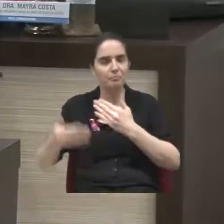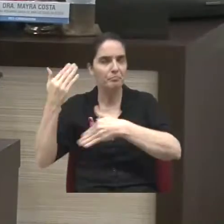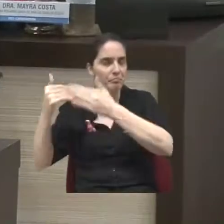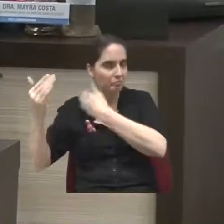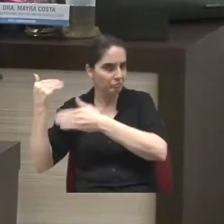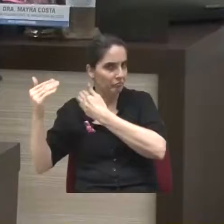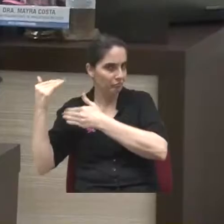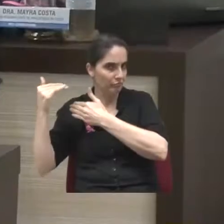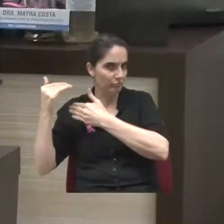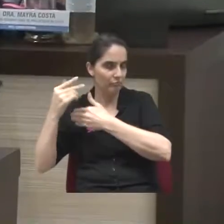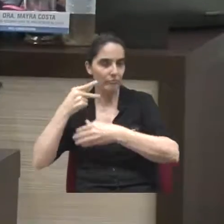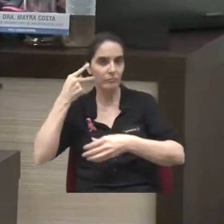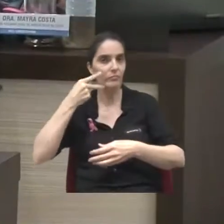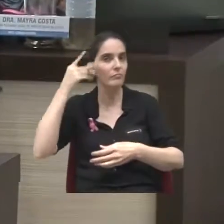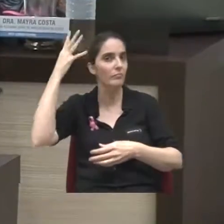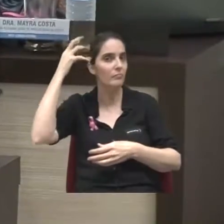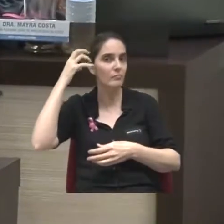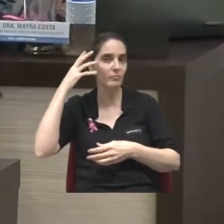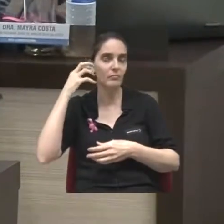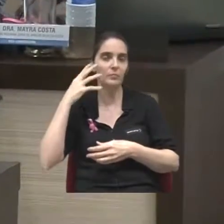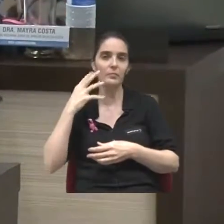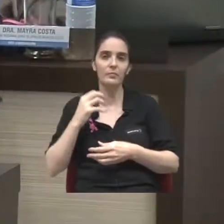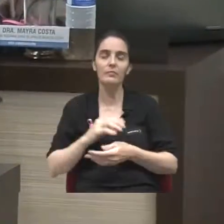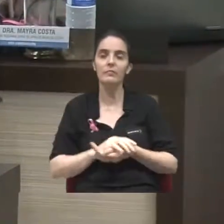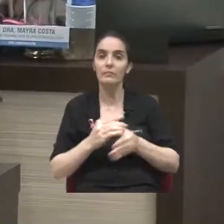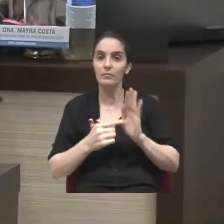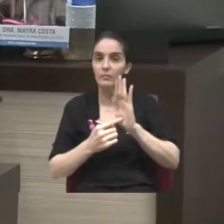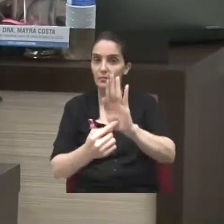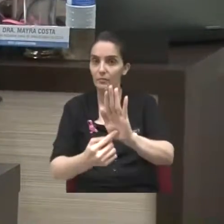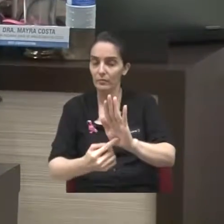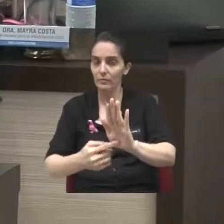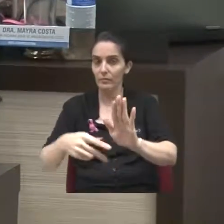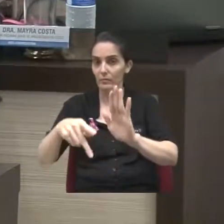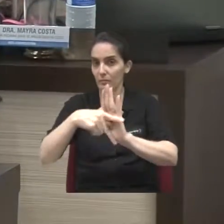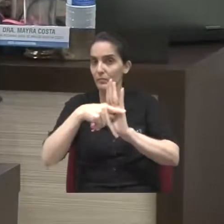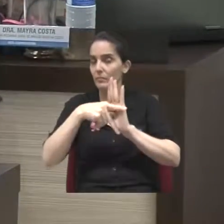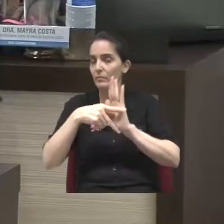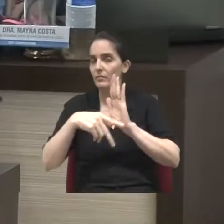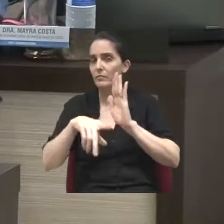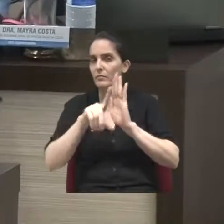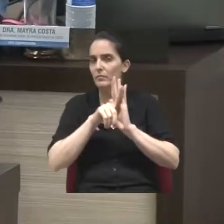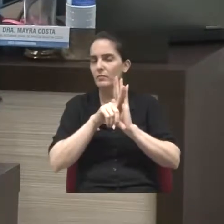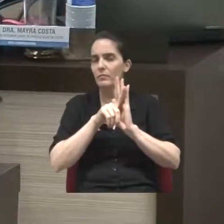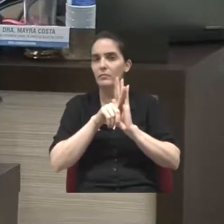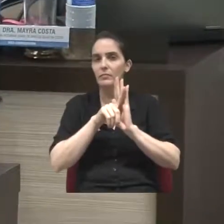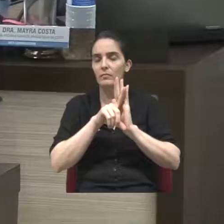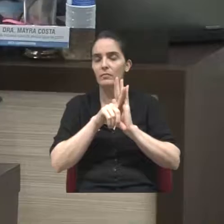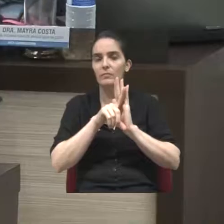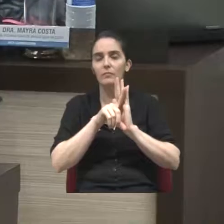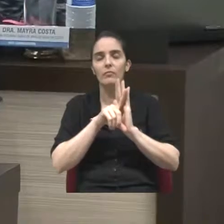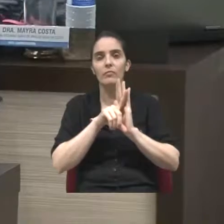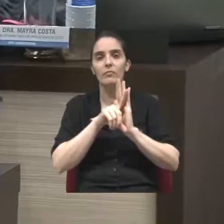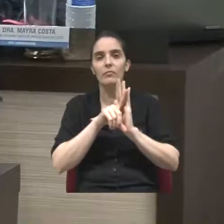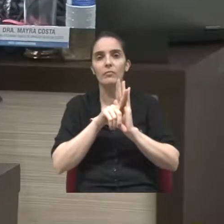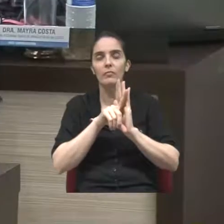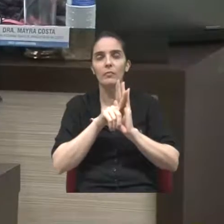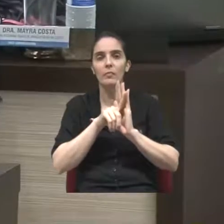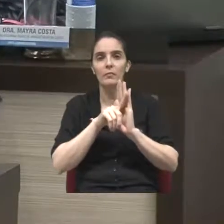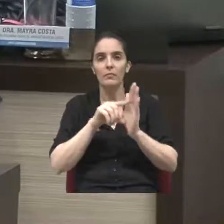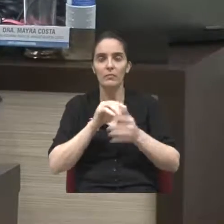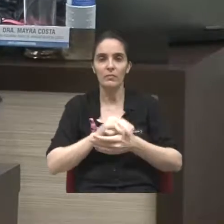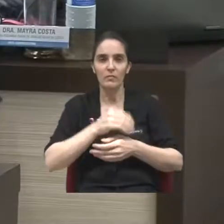vereadora Lubogo, ela apresentou um projeto, a lei que se transformou lei